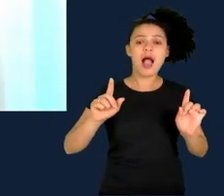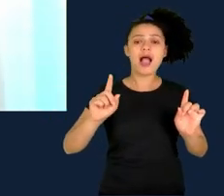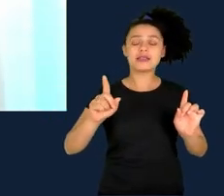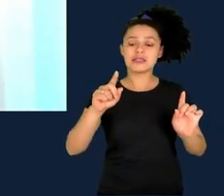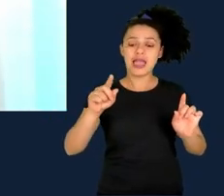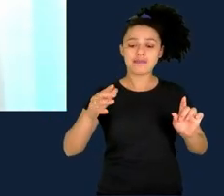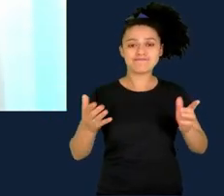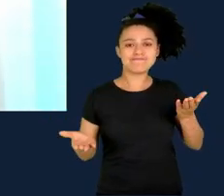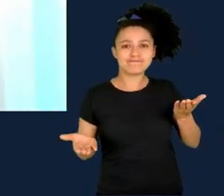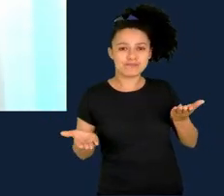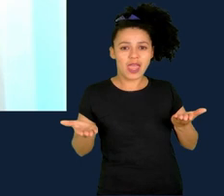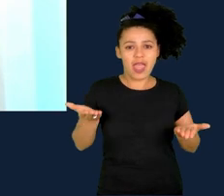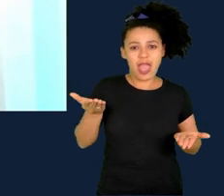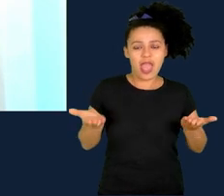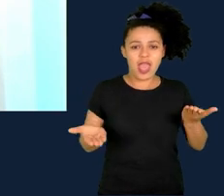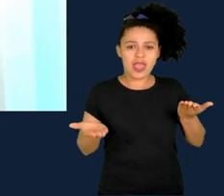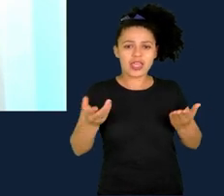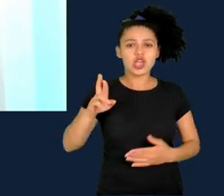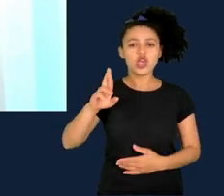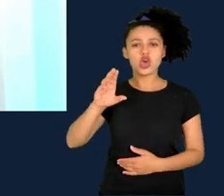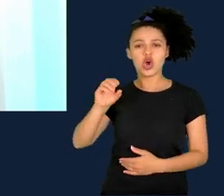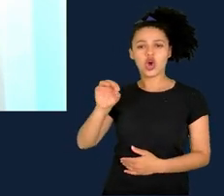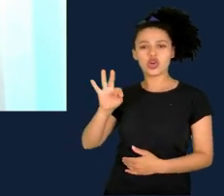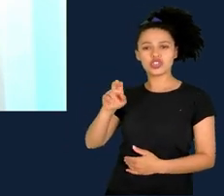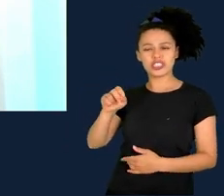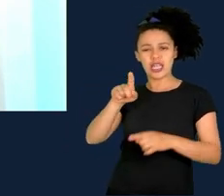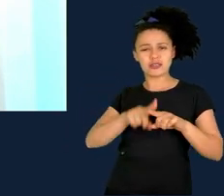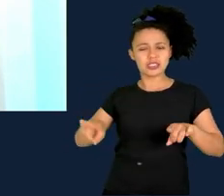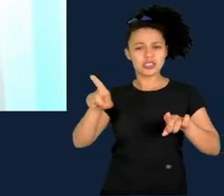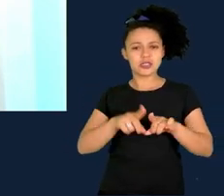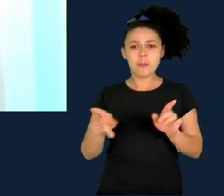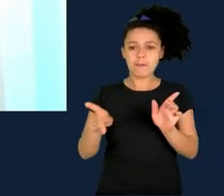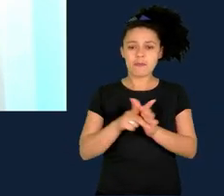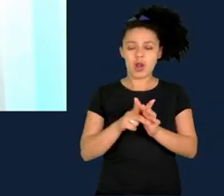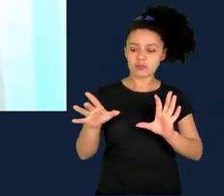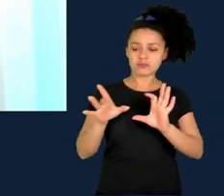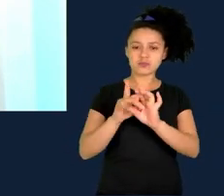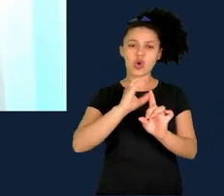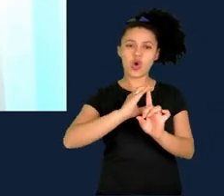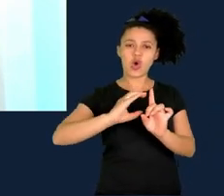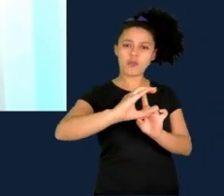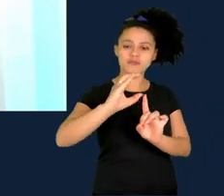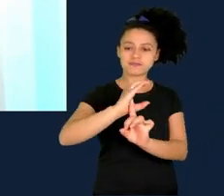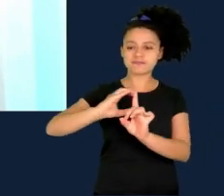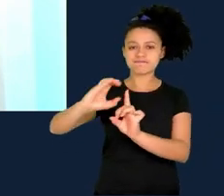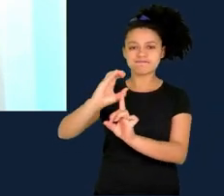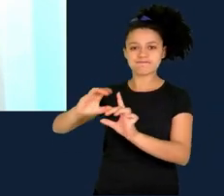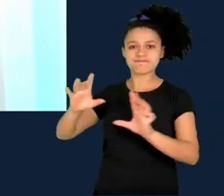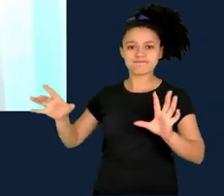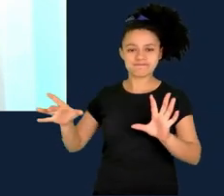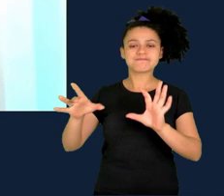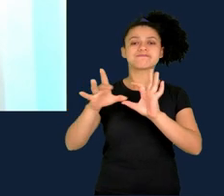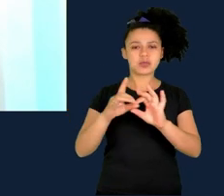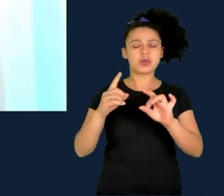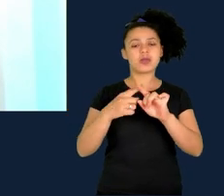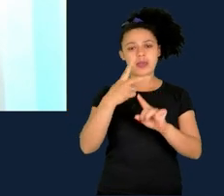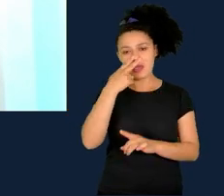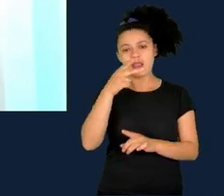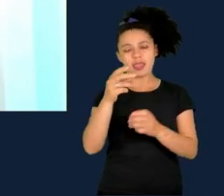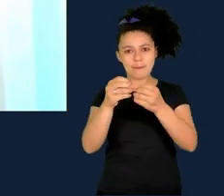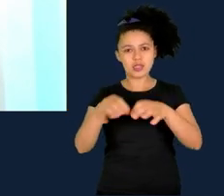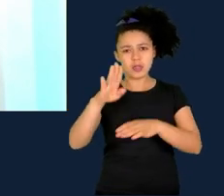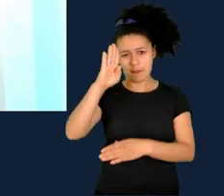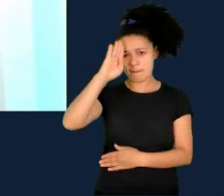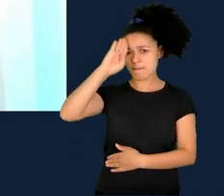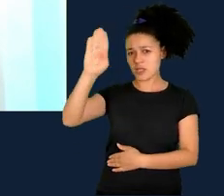rotina das comunidades, porque acho que é uma interferência que vai diretamente nas comunidades